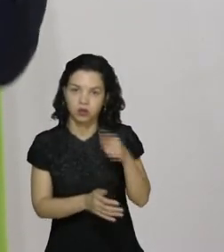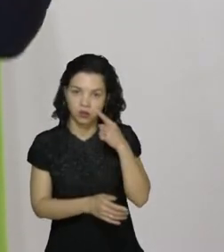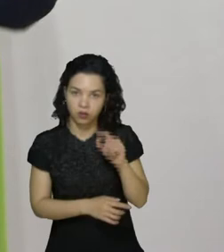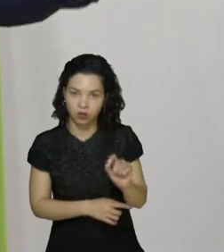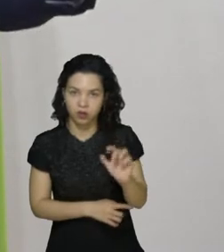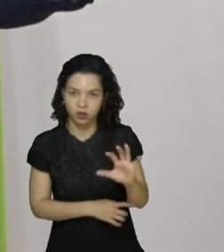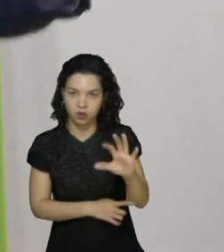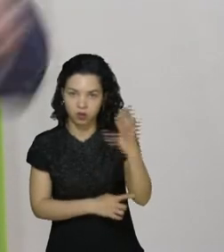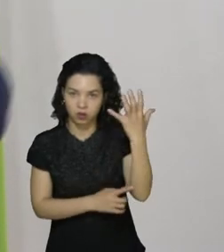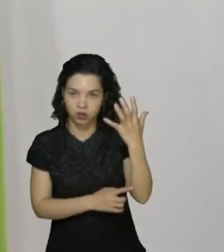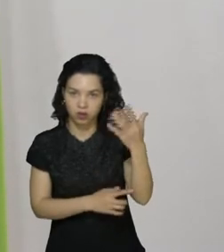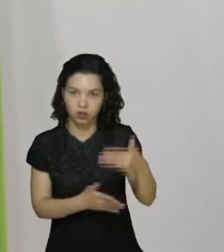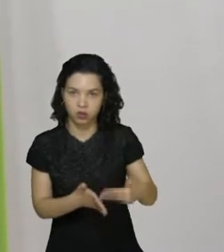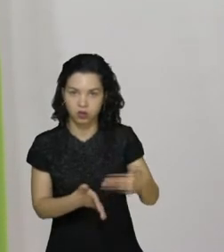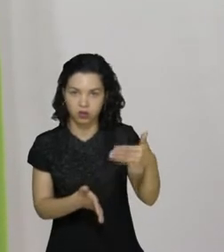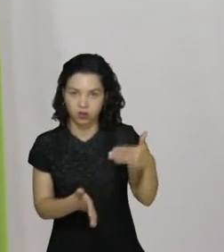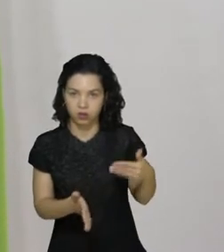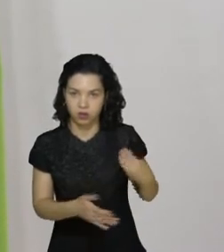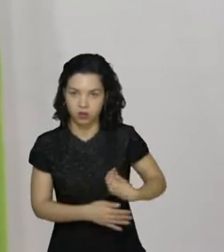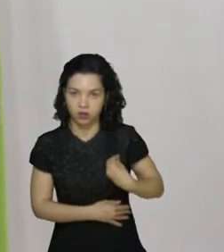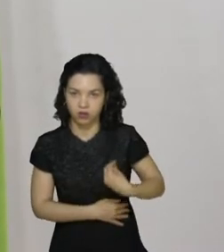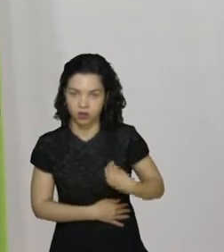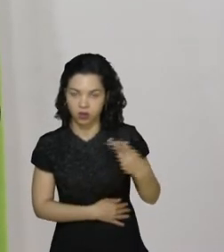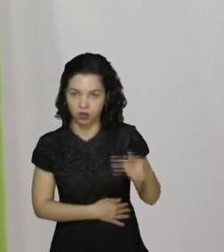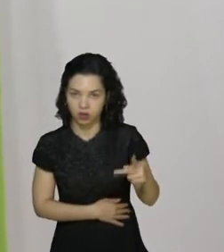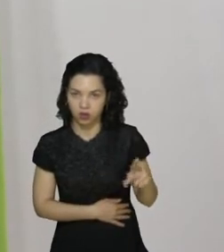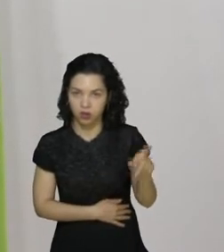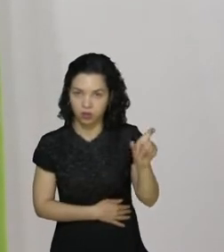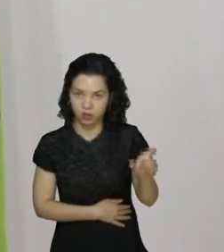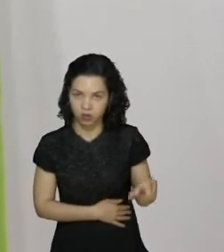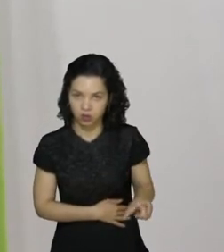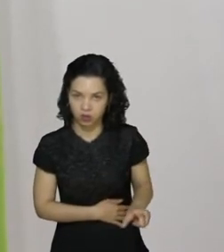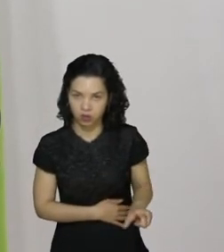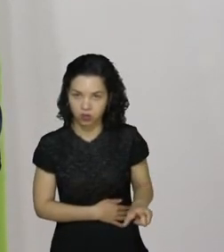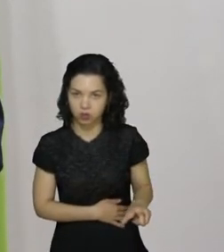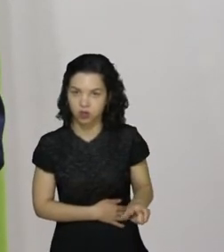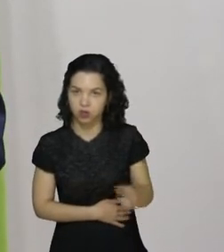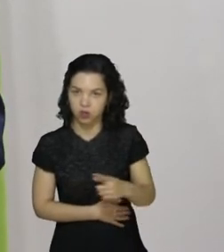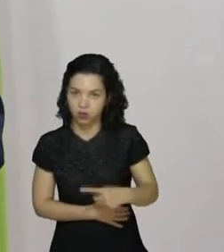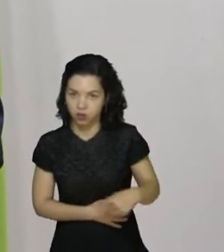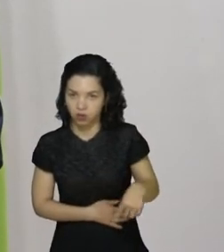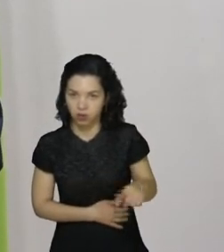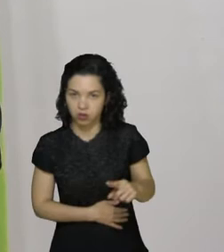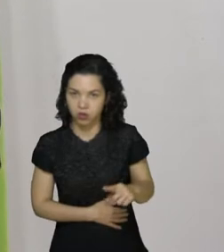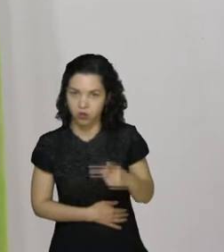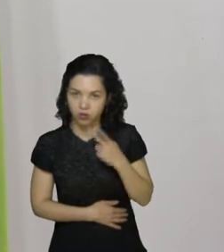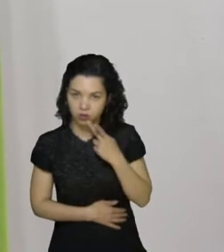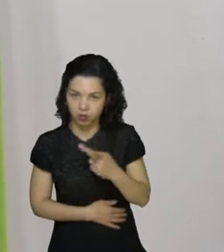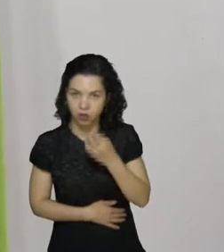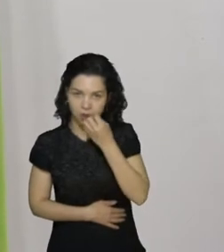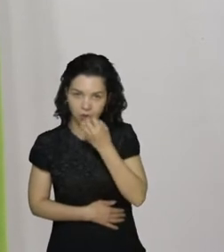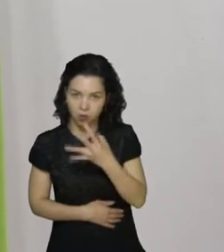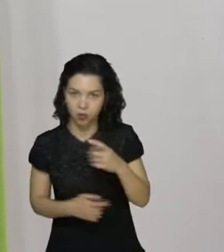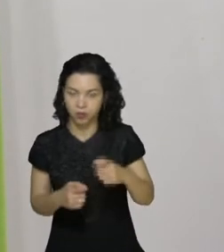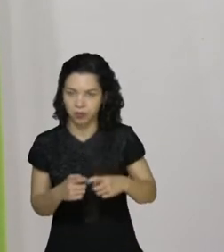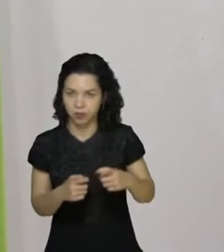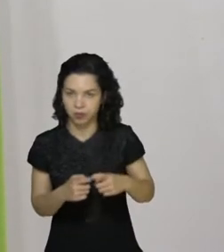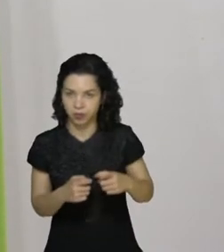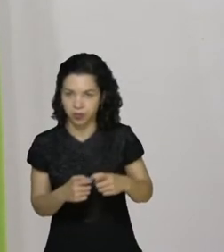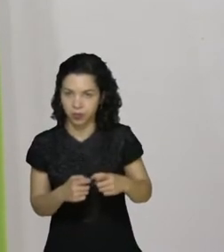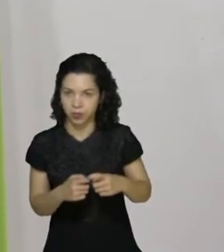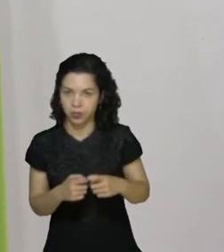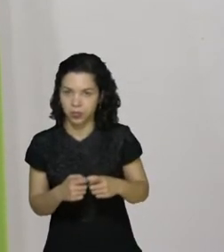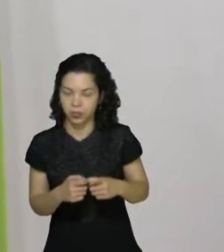saiba como está a vida dessa pessoa, e isso é o que a gente chama de boa medicina. Eu estou